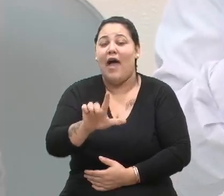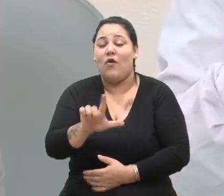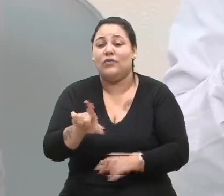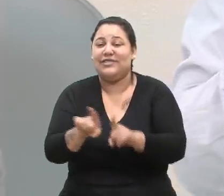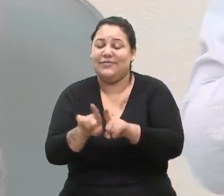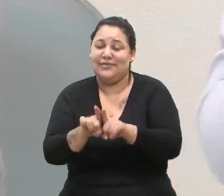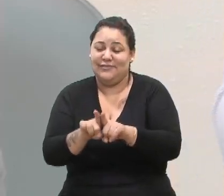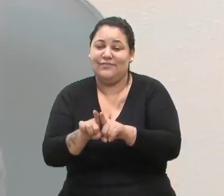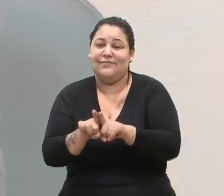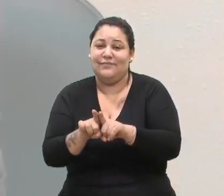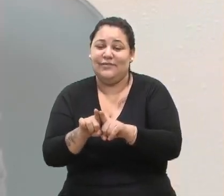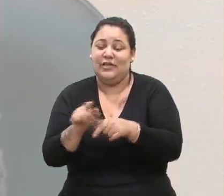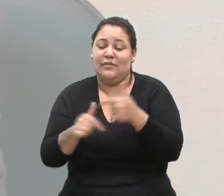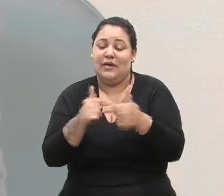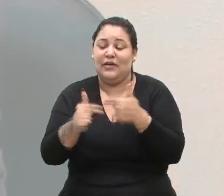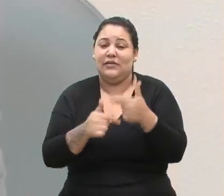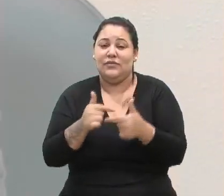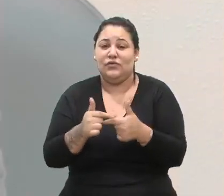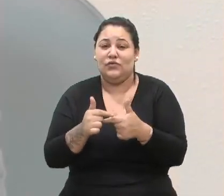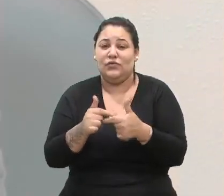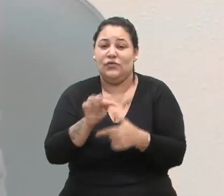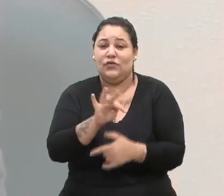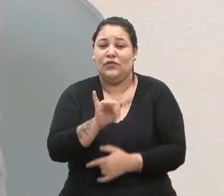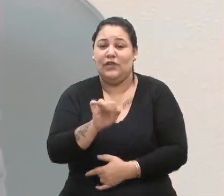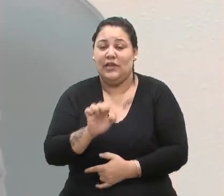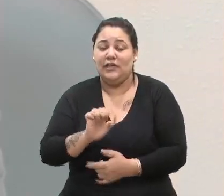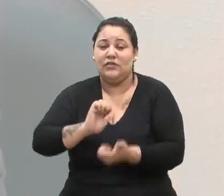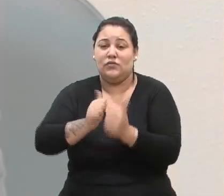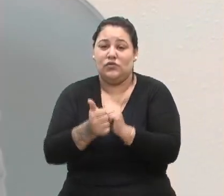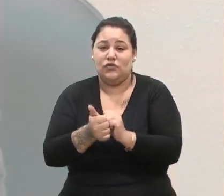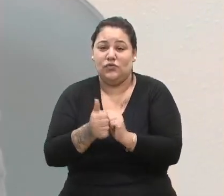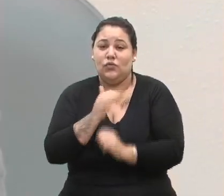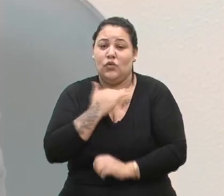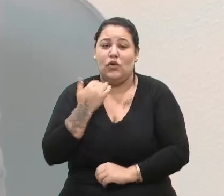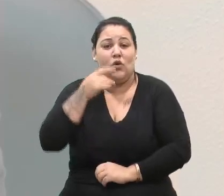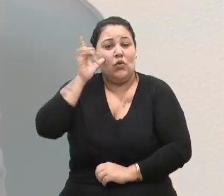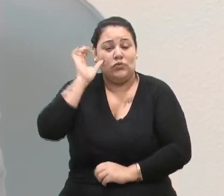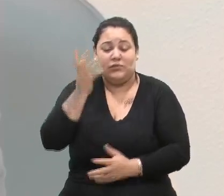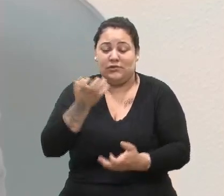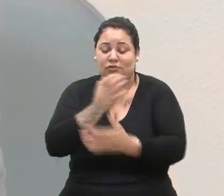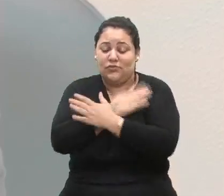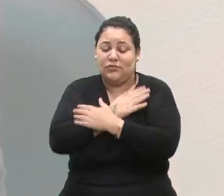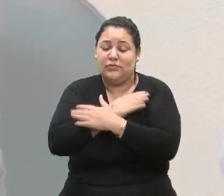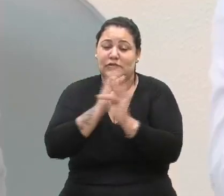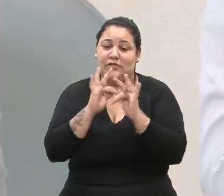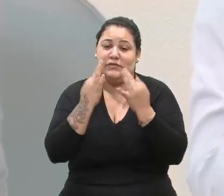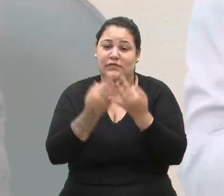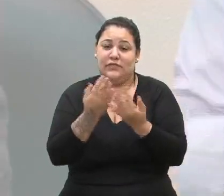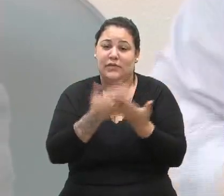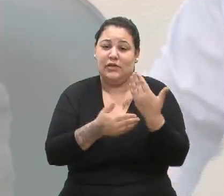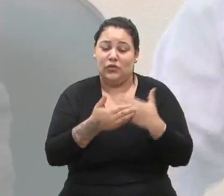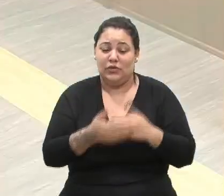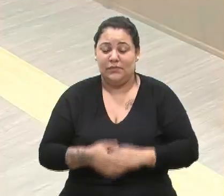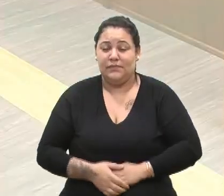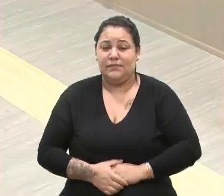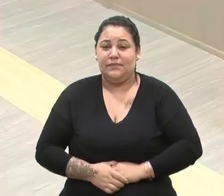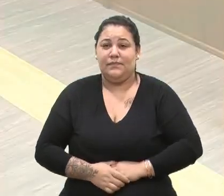faleceu no dia de ontem. Deixar aqui um abraço, né, e os mais sinceros sentimentos a toda a família deles. Obrigado, senhora presidente.